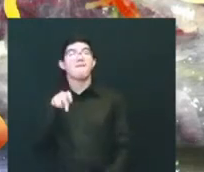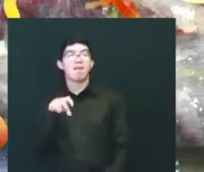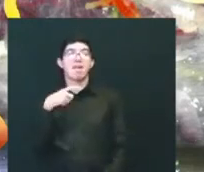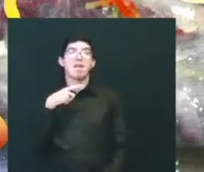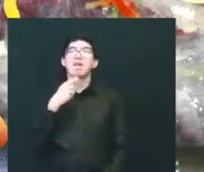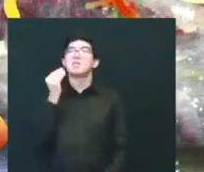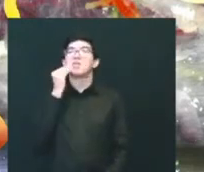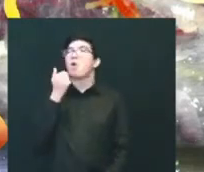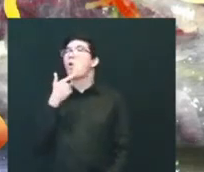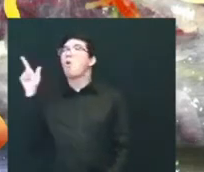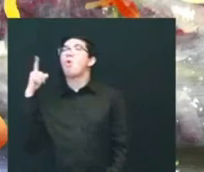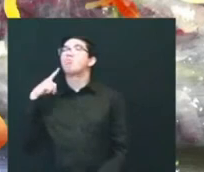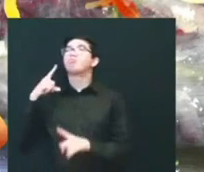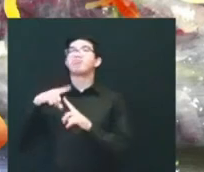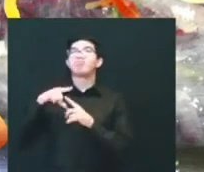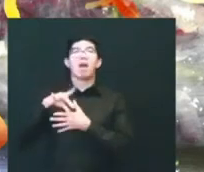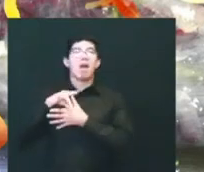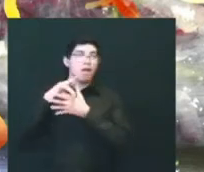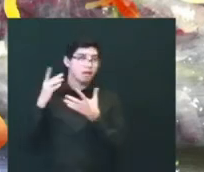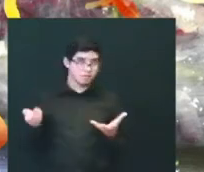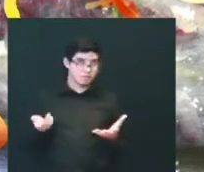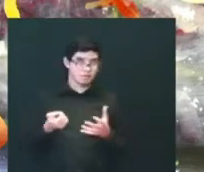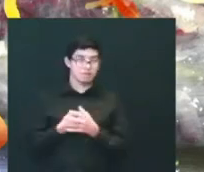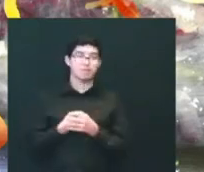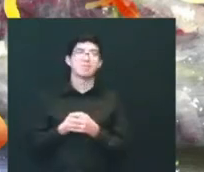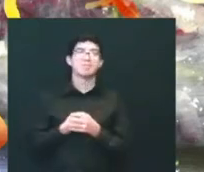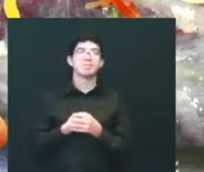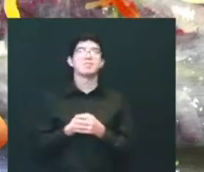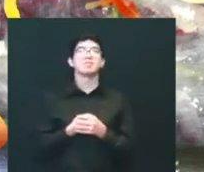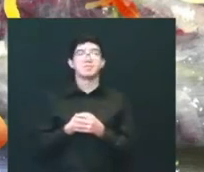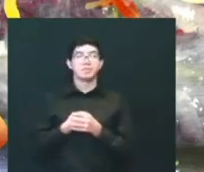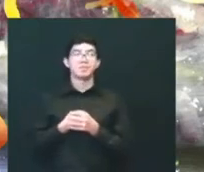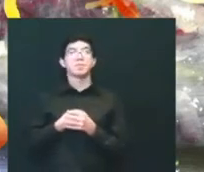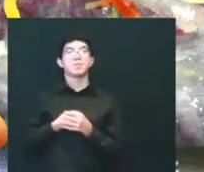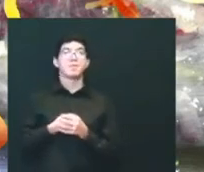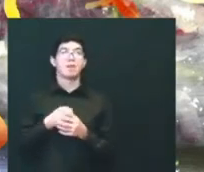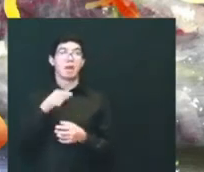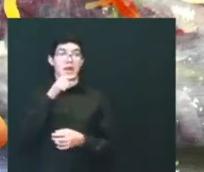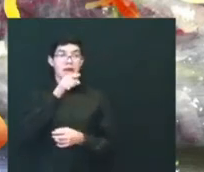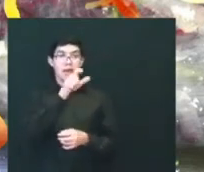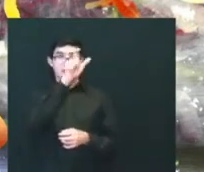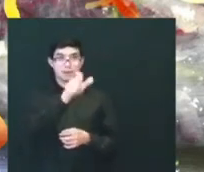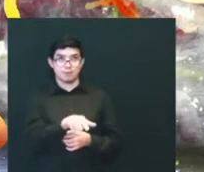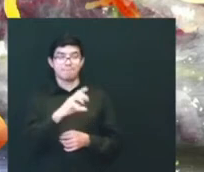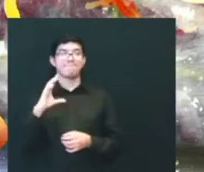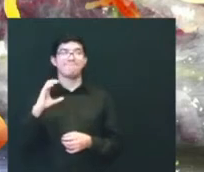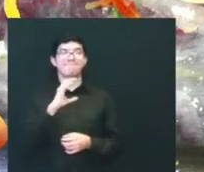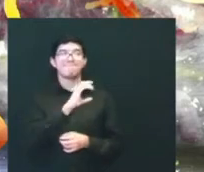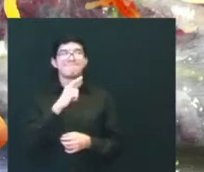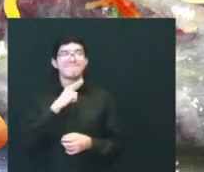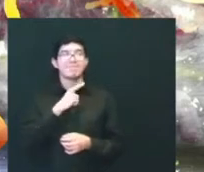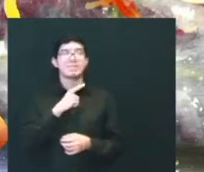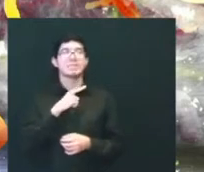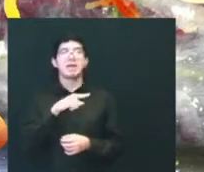come outra proteína. Mas um paciente com câncer, ele tem mais facilidade de enjoar, porque ele já tem os sintomas lá.